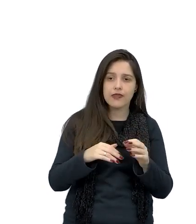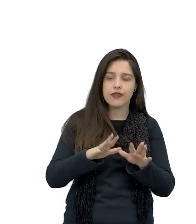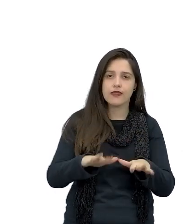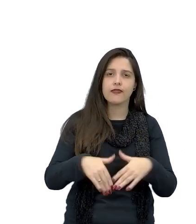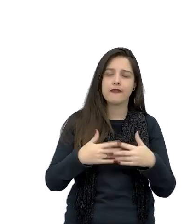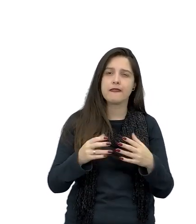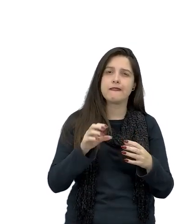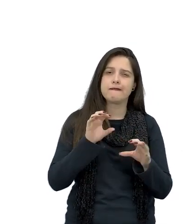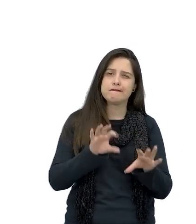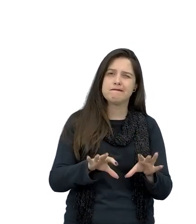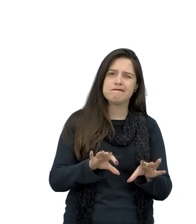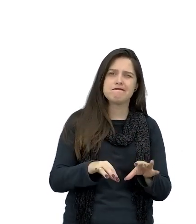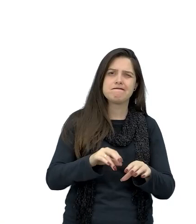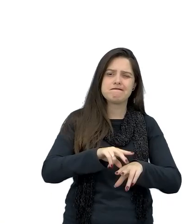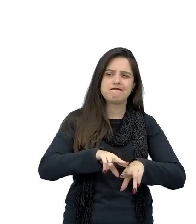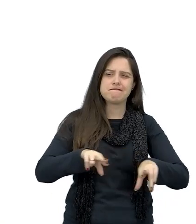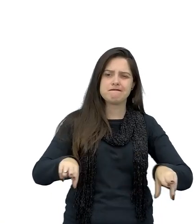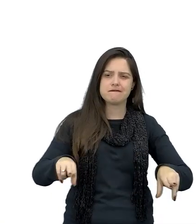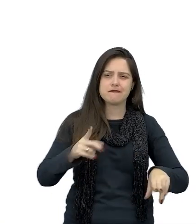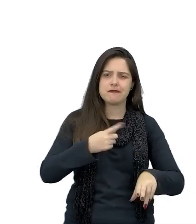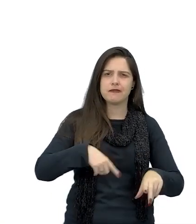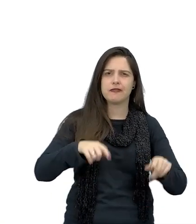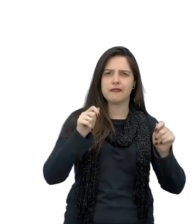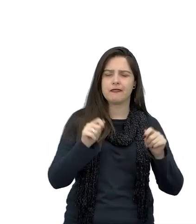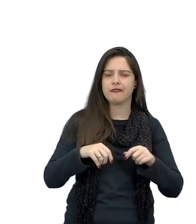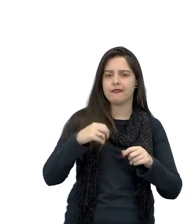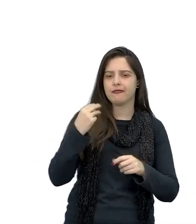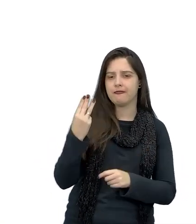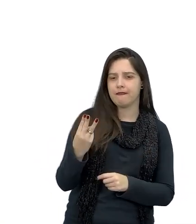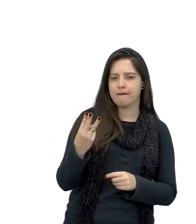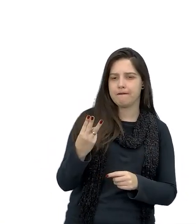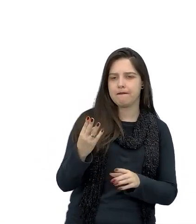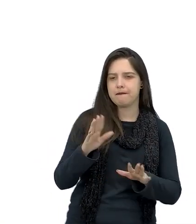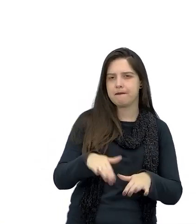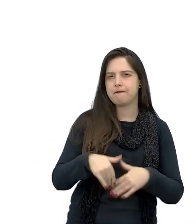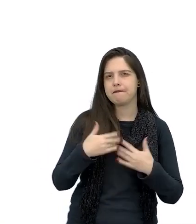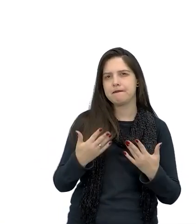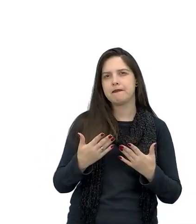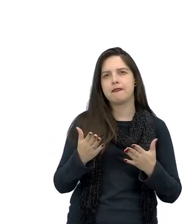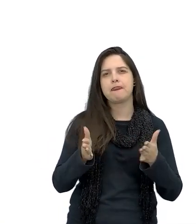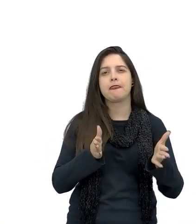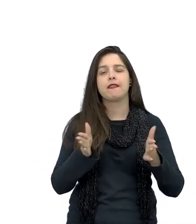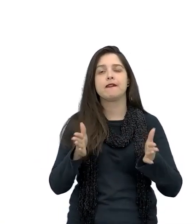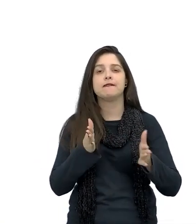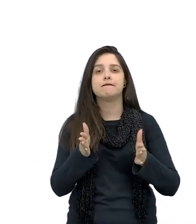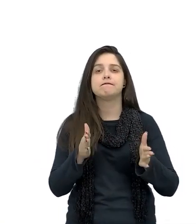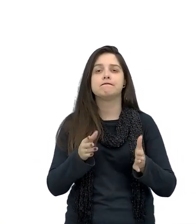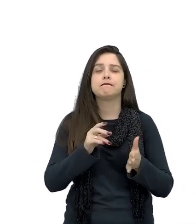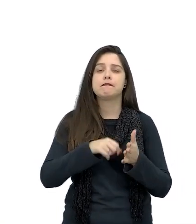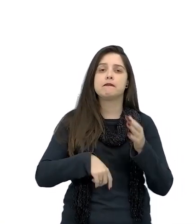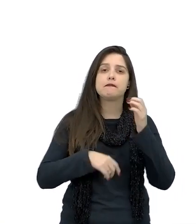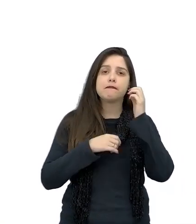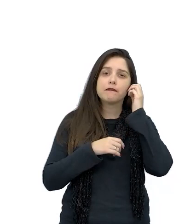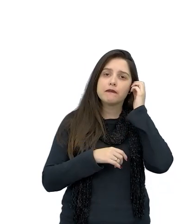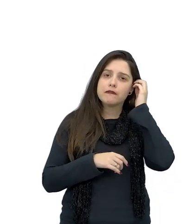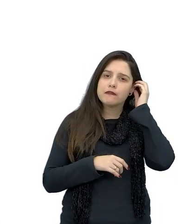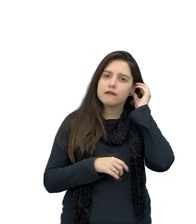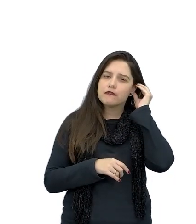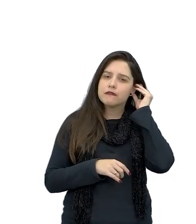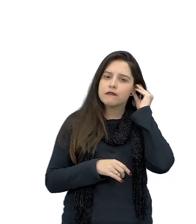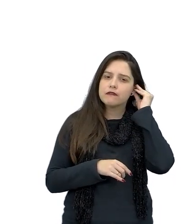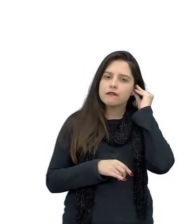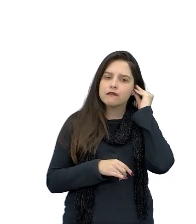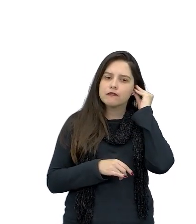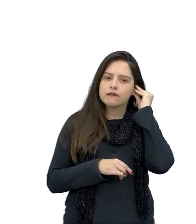essa atividade, essa questão 3, como o quadro anterior, são indicadores que